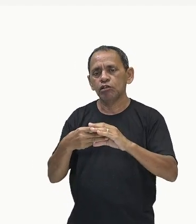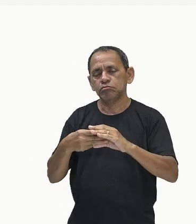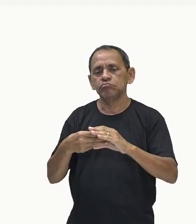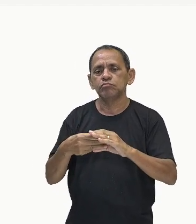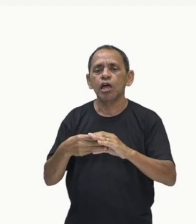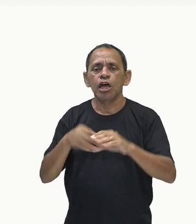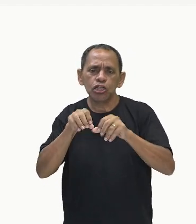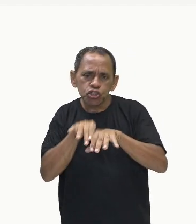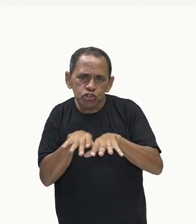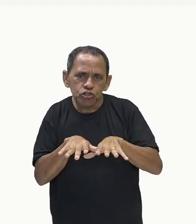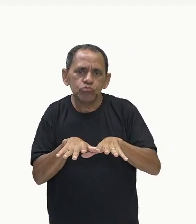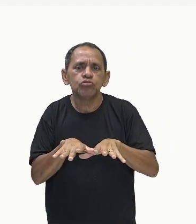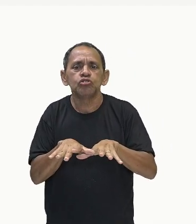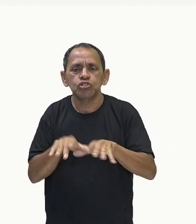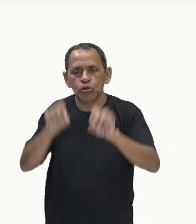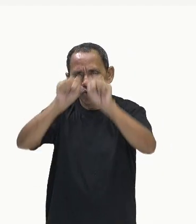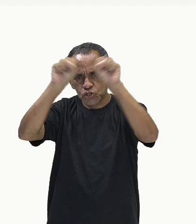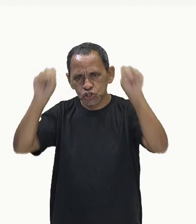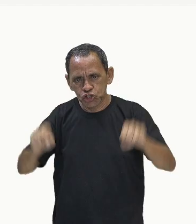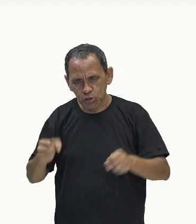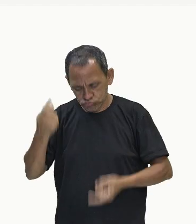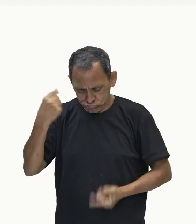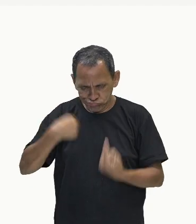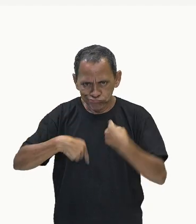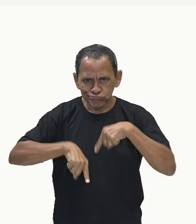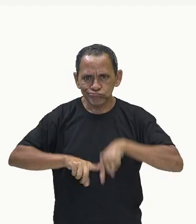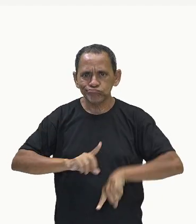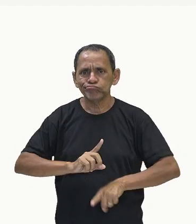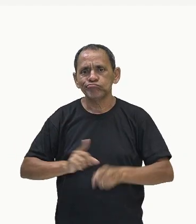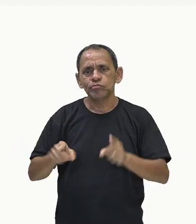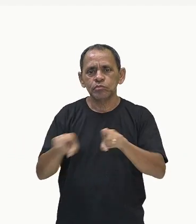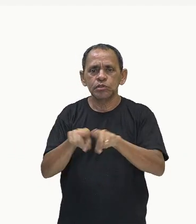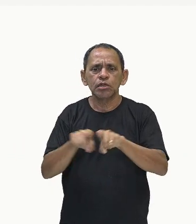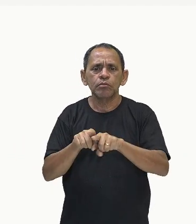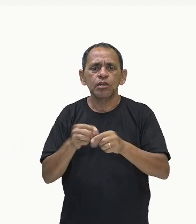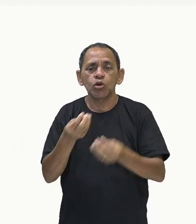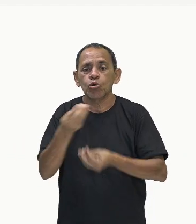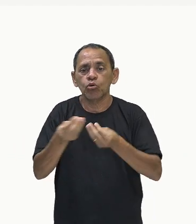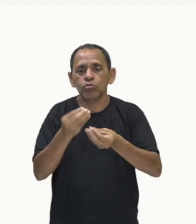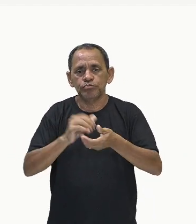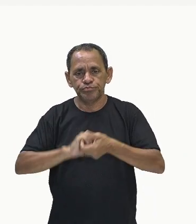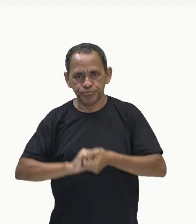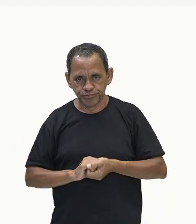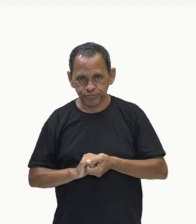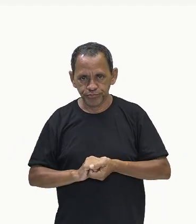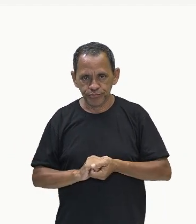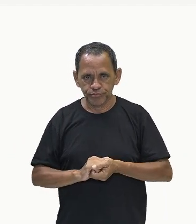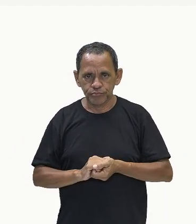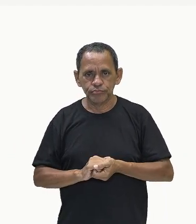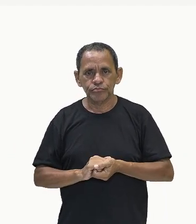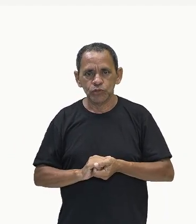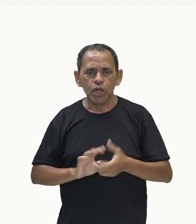sistema circulatório. Também ali juntamente com